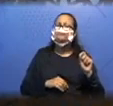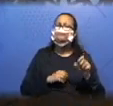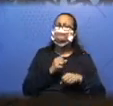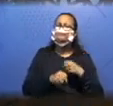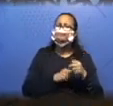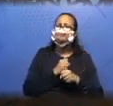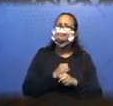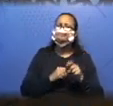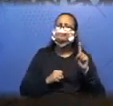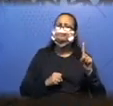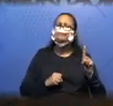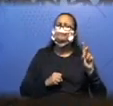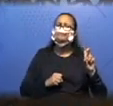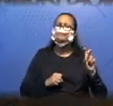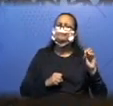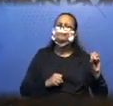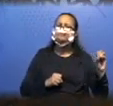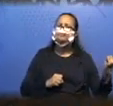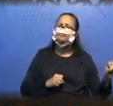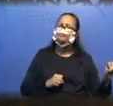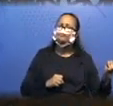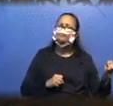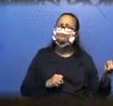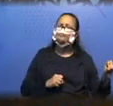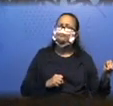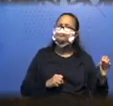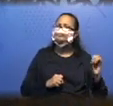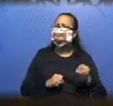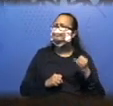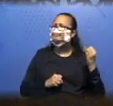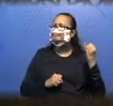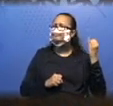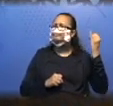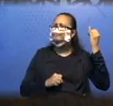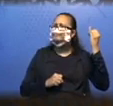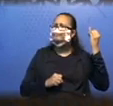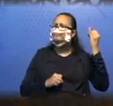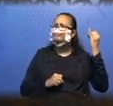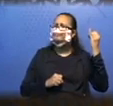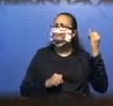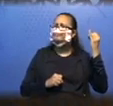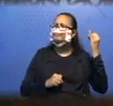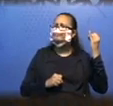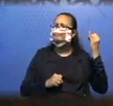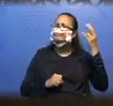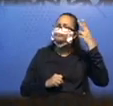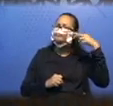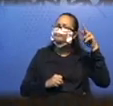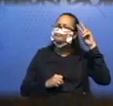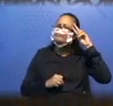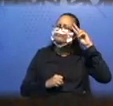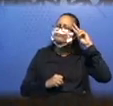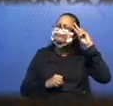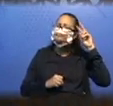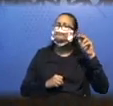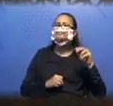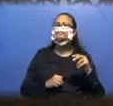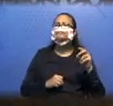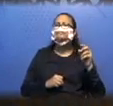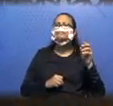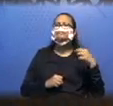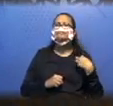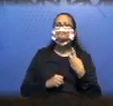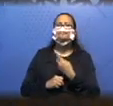ano. O que aconteceu em 1500? Que fato marcante. O que marcou a nossa história